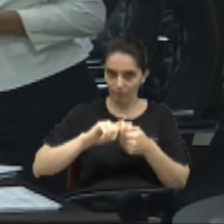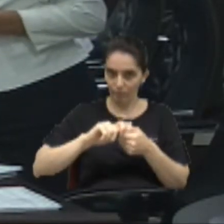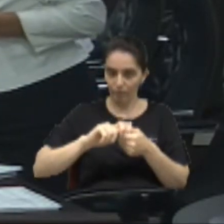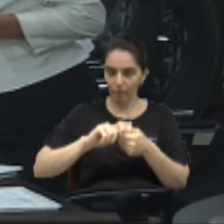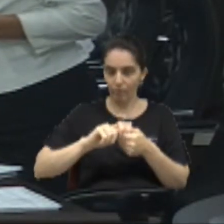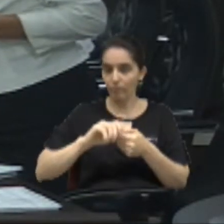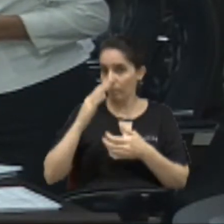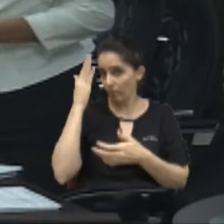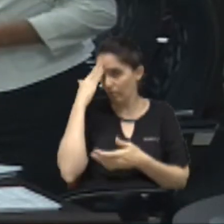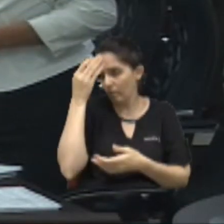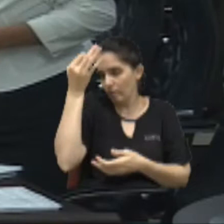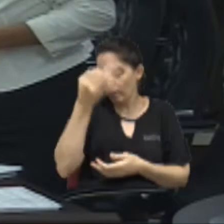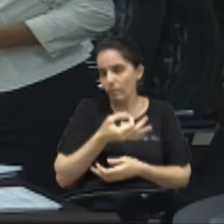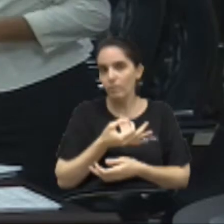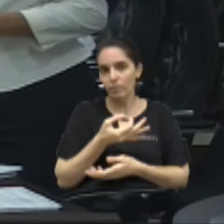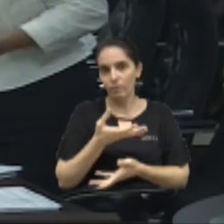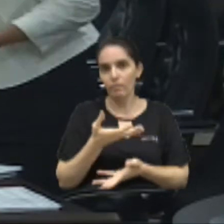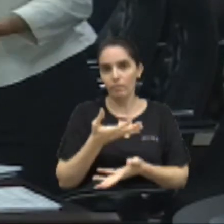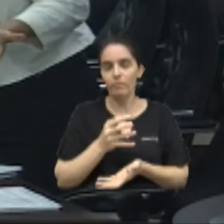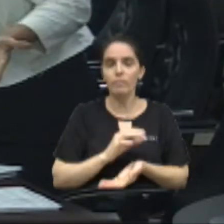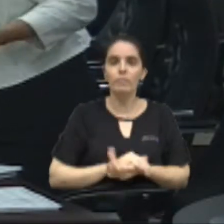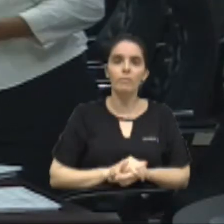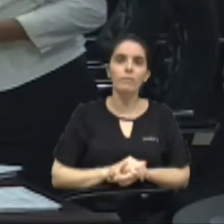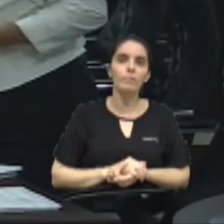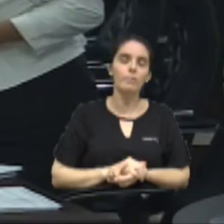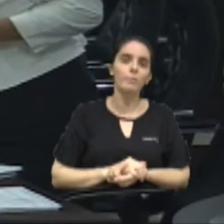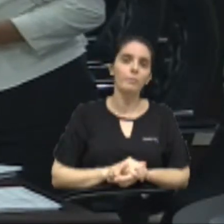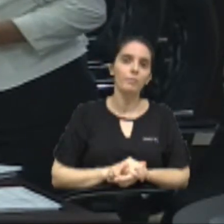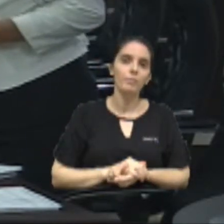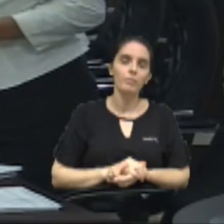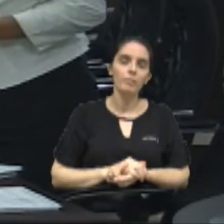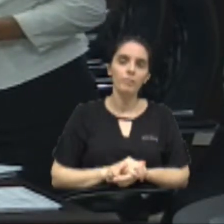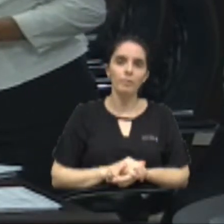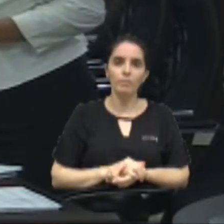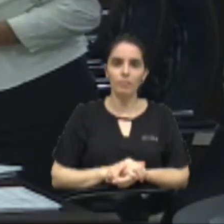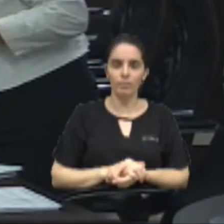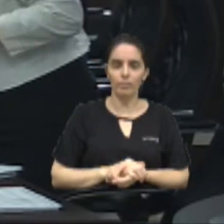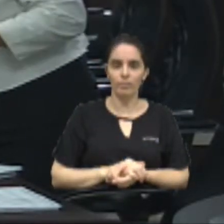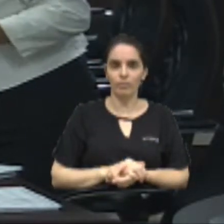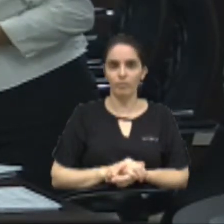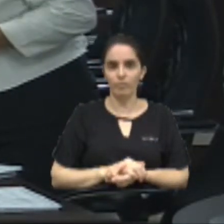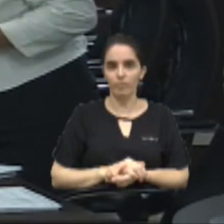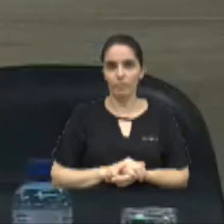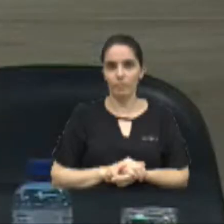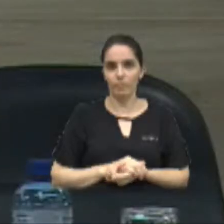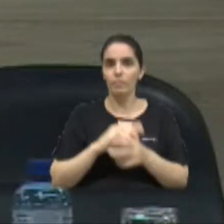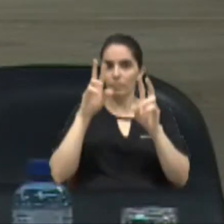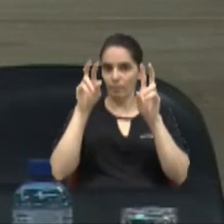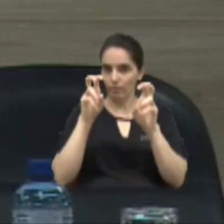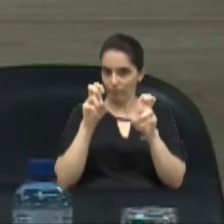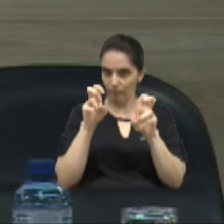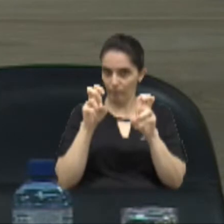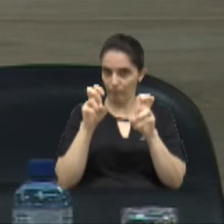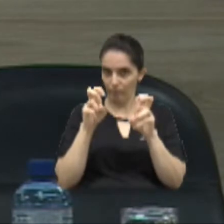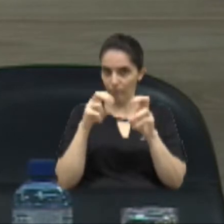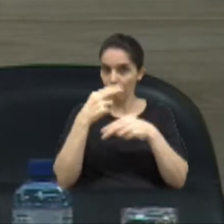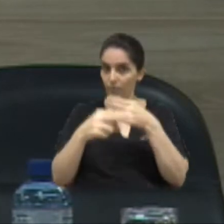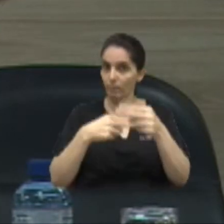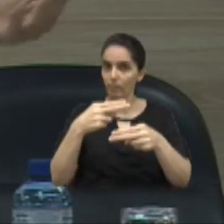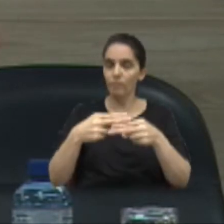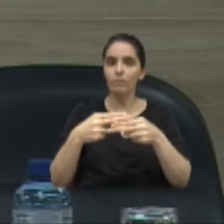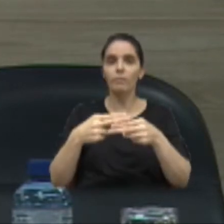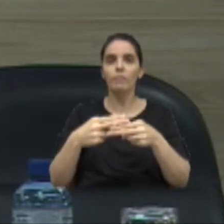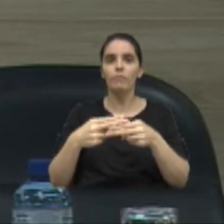para que a gente possa emitir um parecer nesse caso. Então,